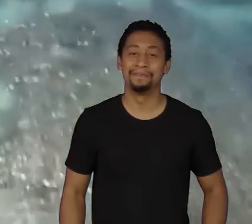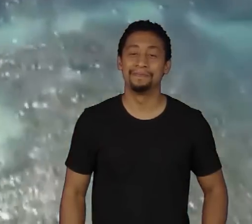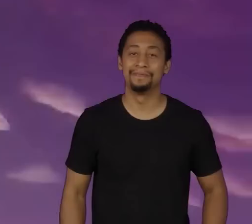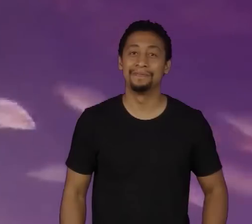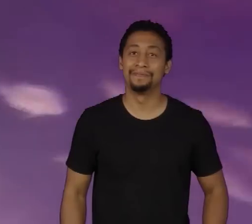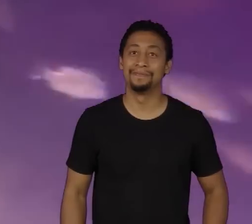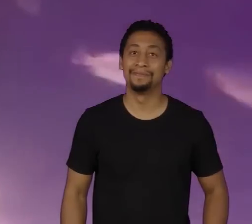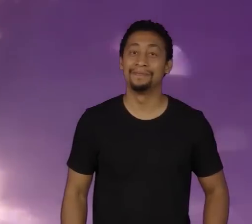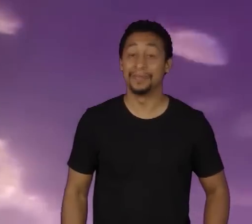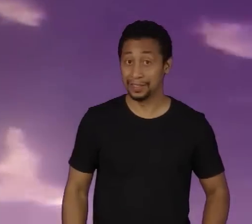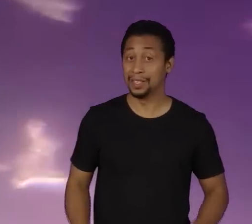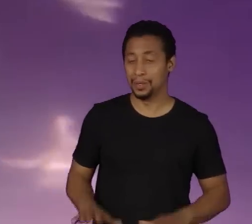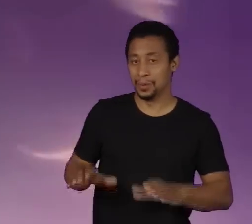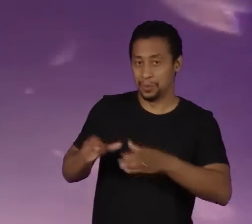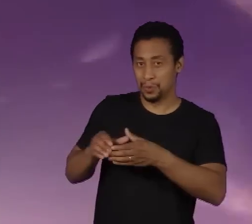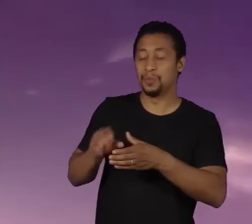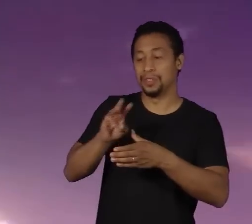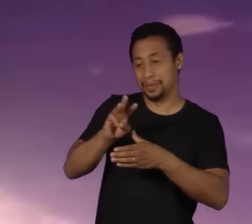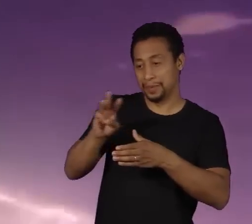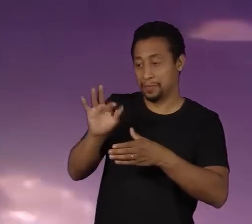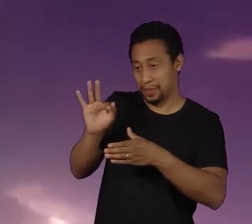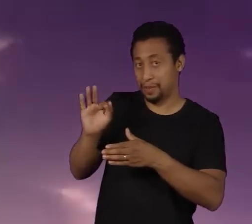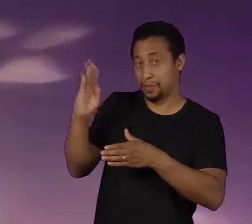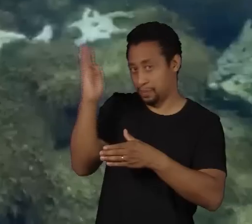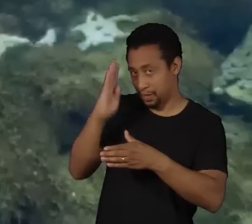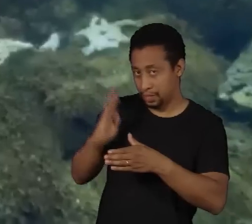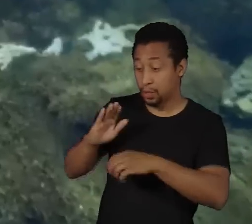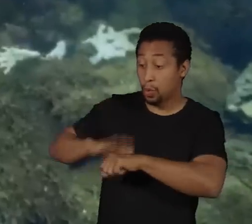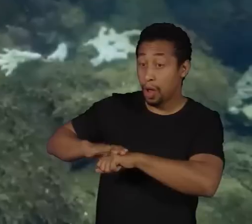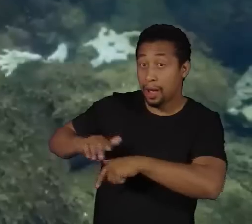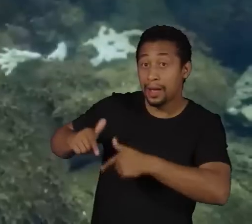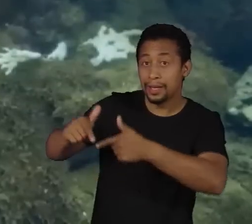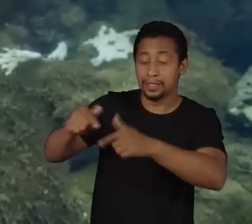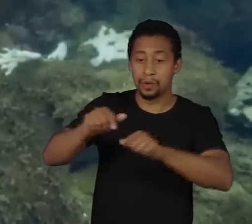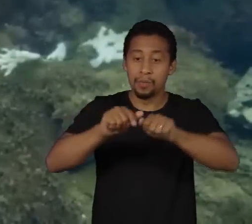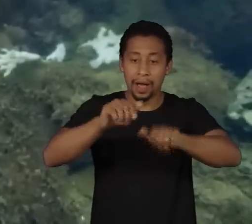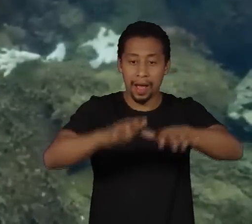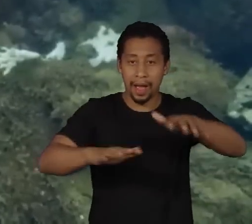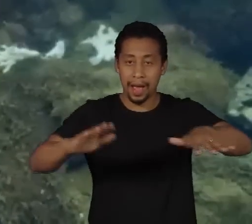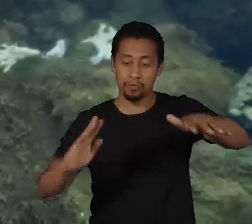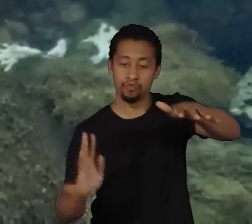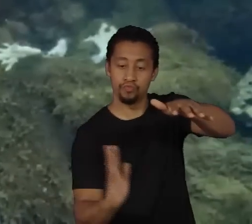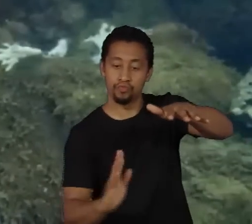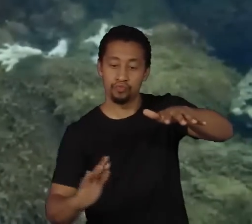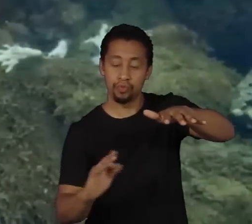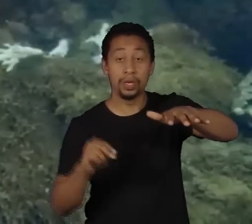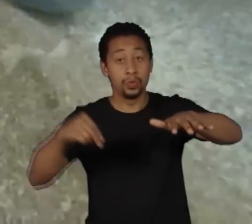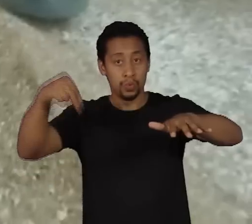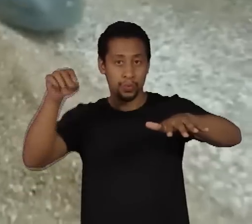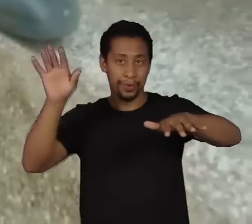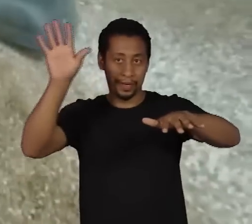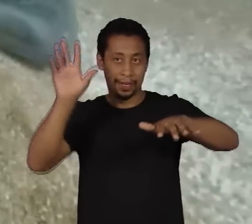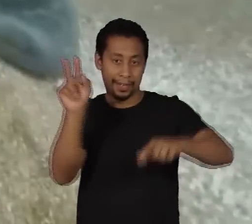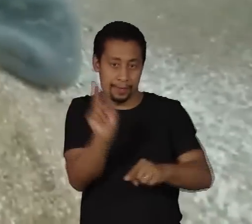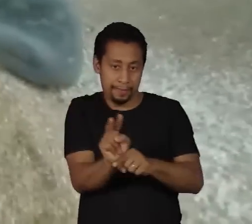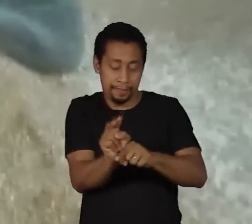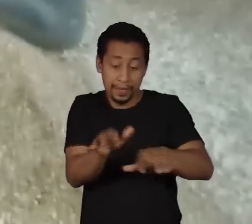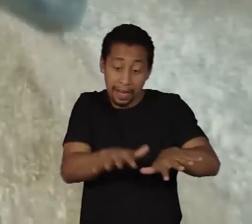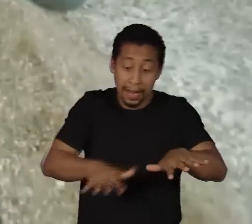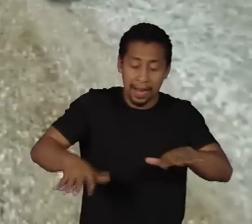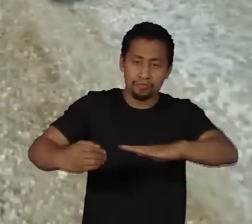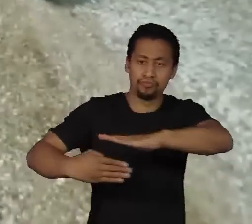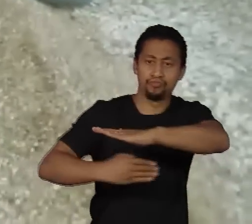A ONG WWF Brasil amplia as ações de recuperação dos corais no Nordeste. São ecossistemas ricos